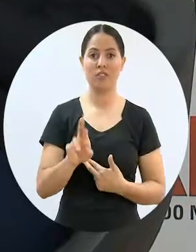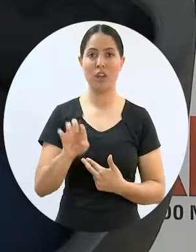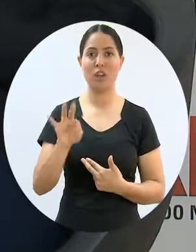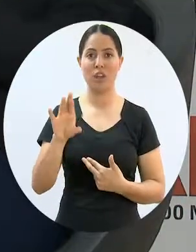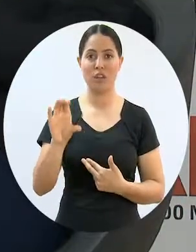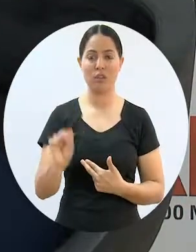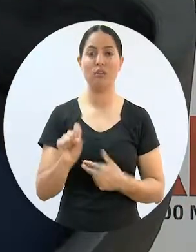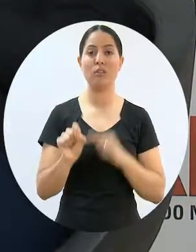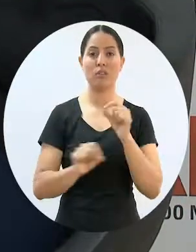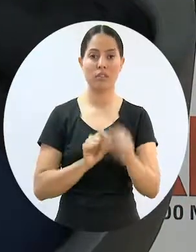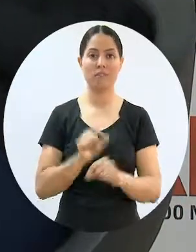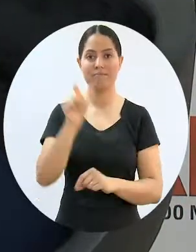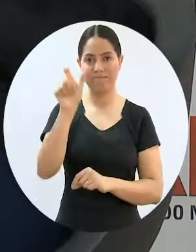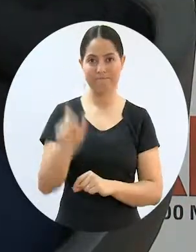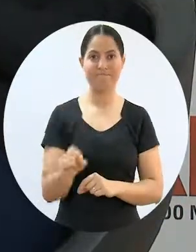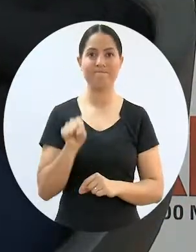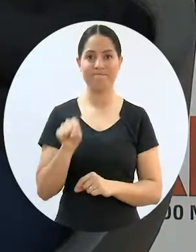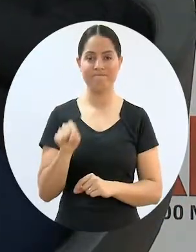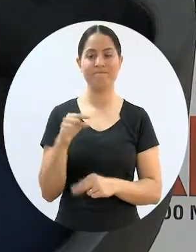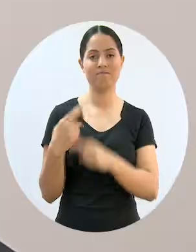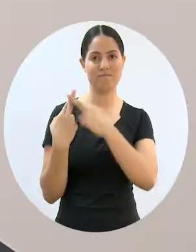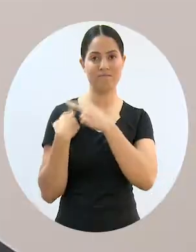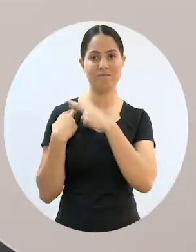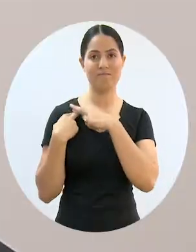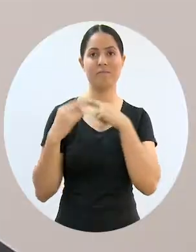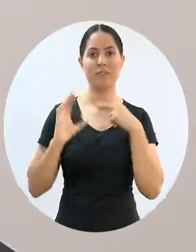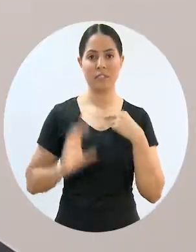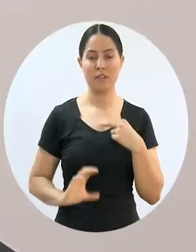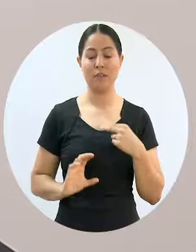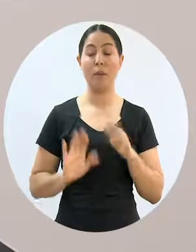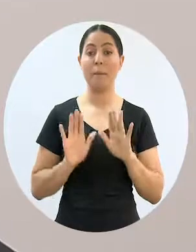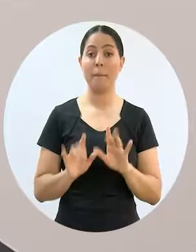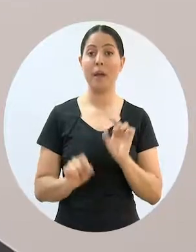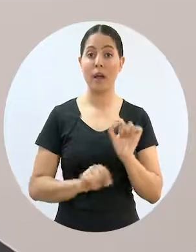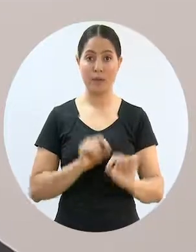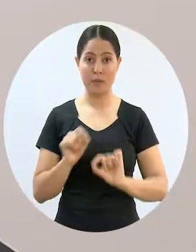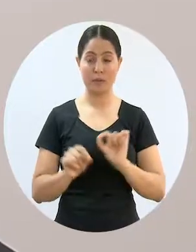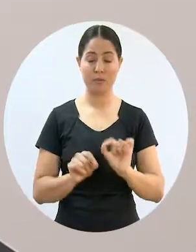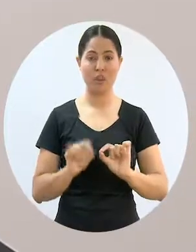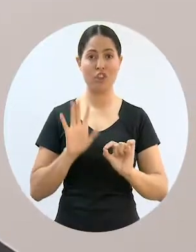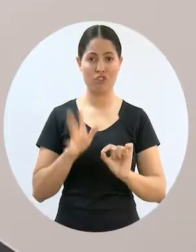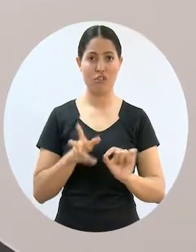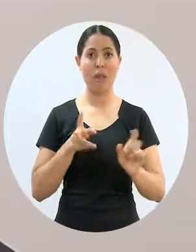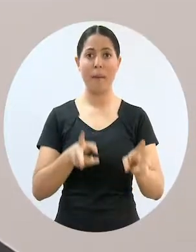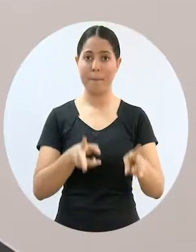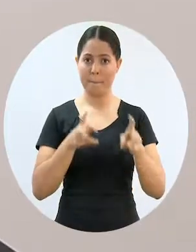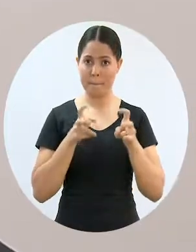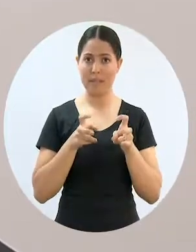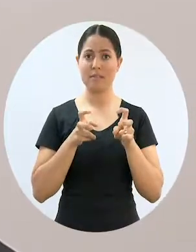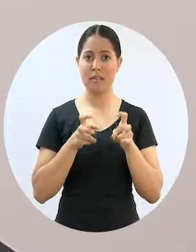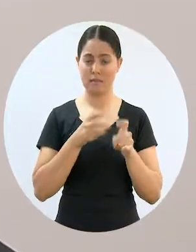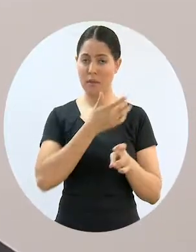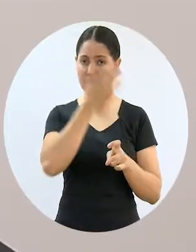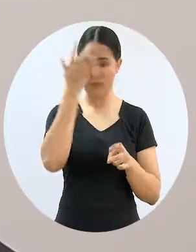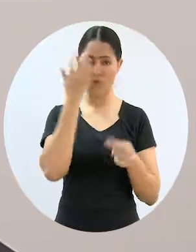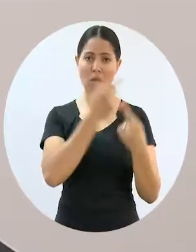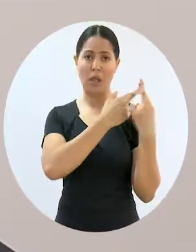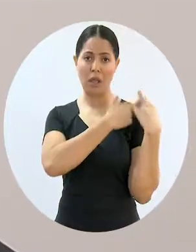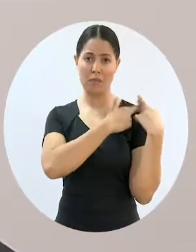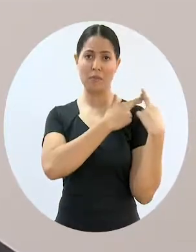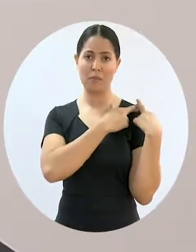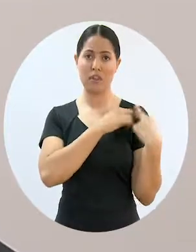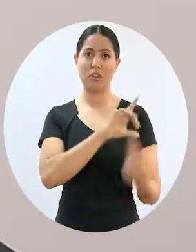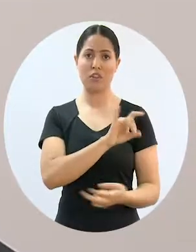responsáveis indiretos e, nesse caso, apenas com a responsabilidade civil. Mas, uma vez que se identifique